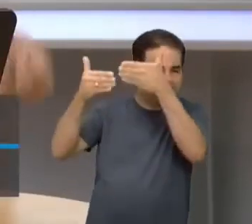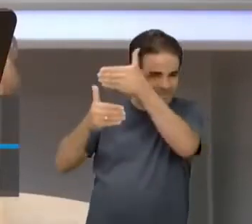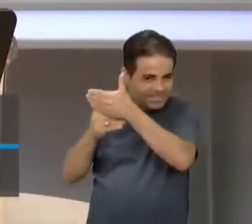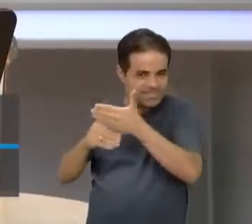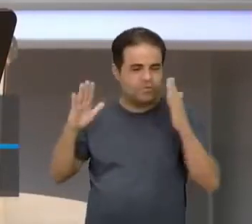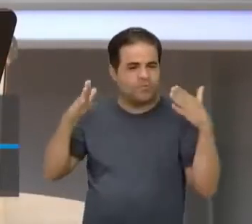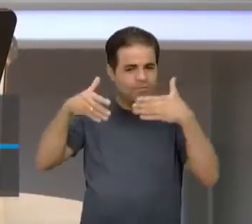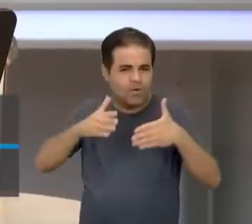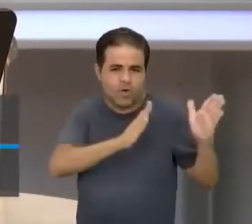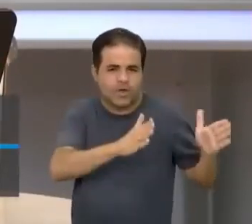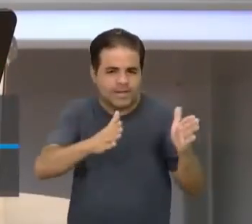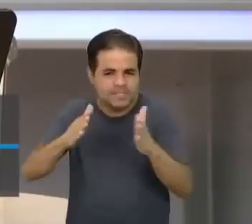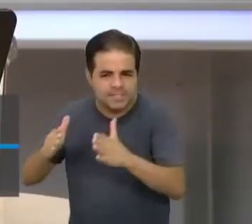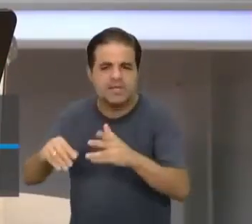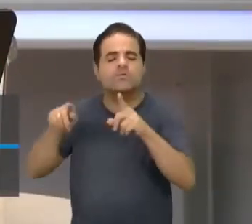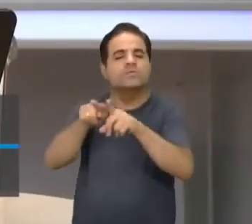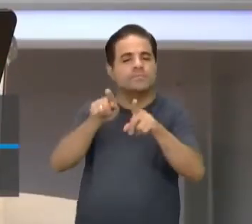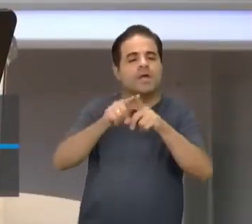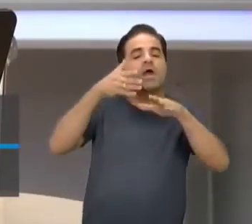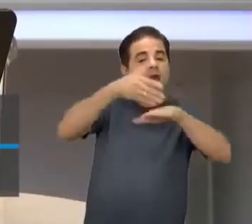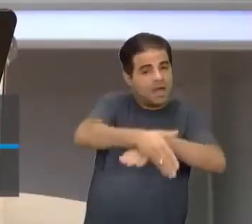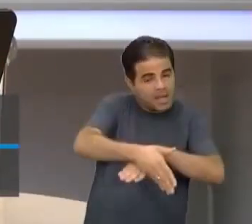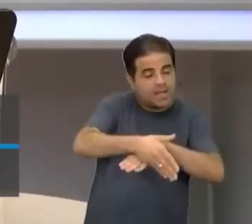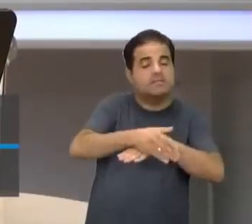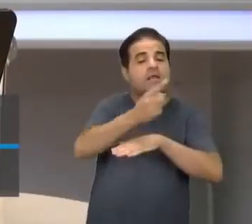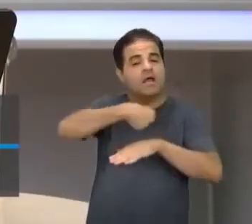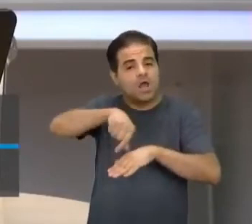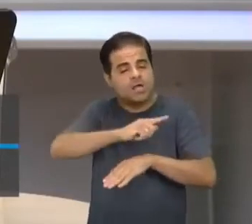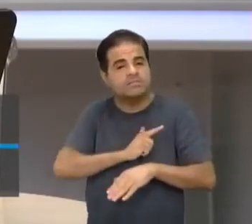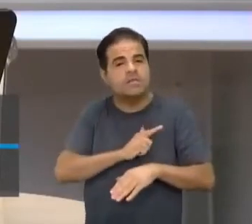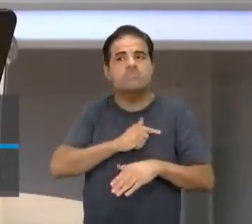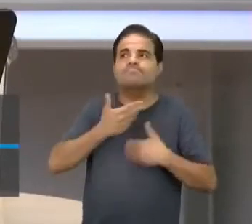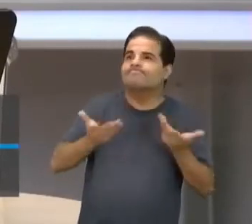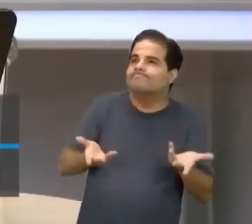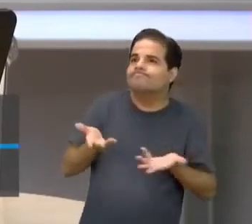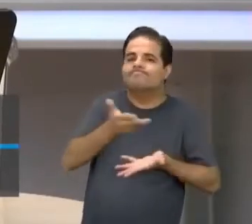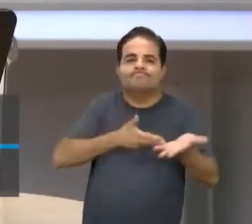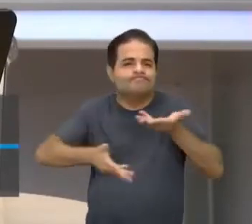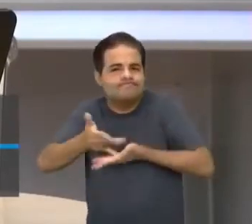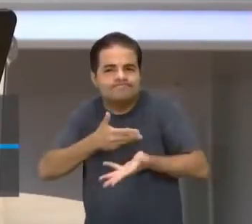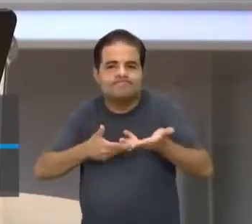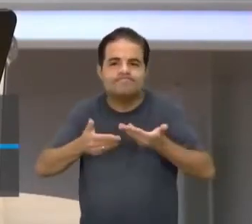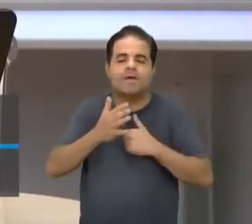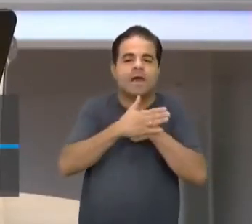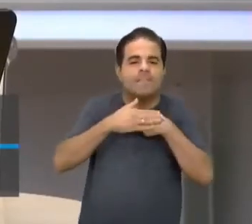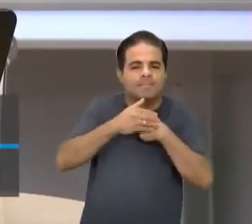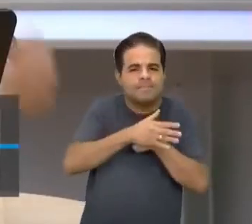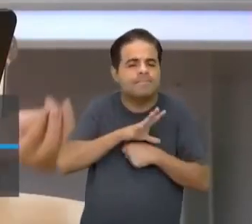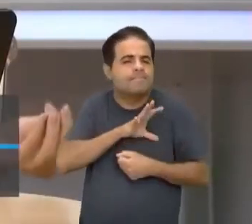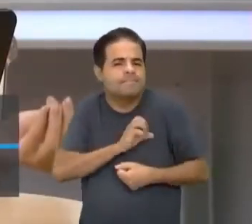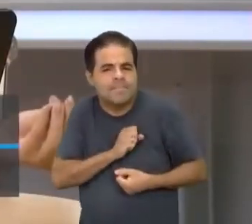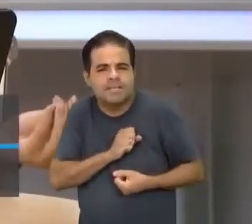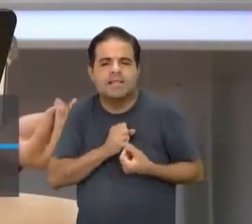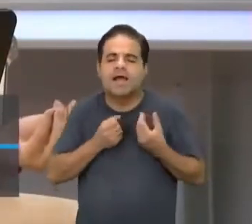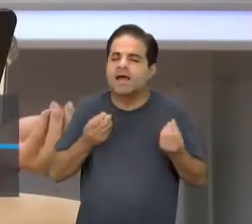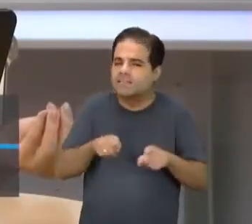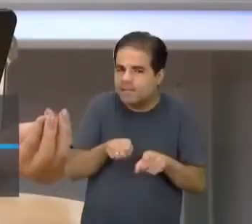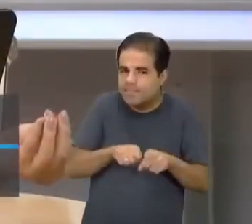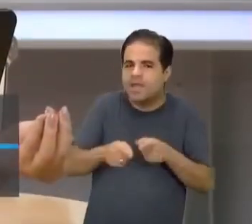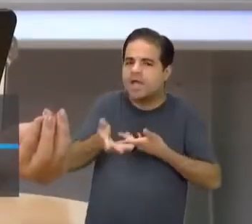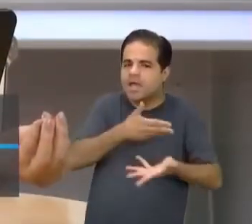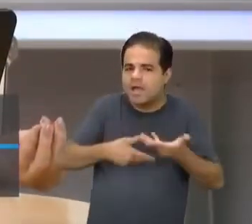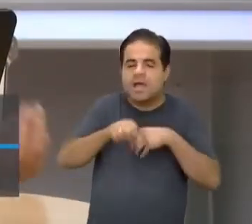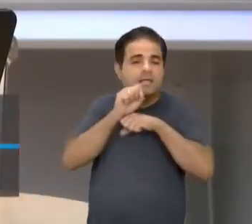Aquela foco, organização também entra nesse sentido. A gente tem aquelas mais relacionadas à amabilidade, que vem nessa parte